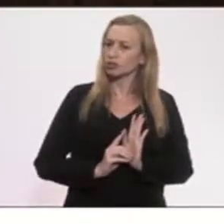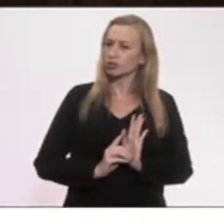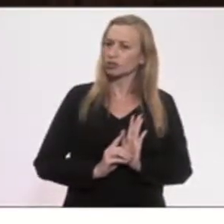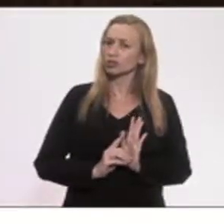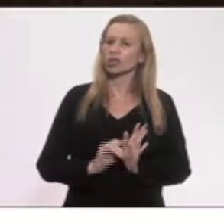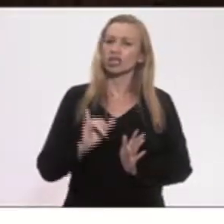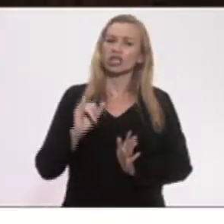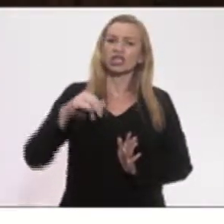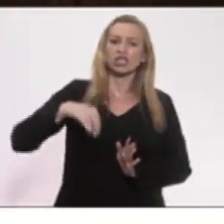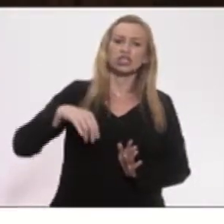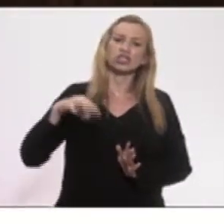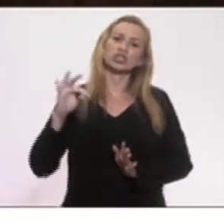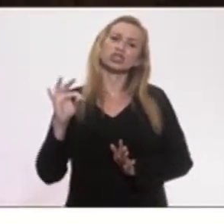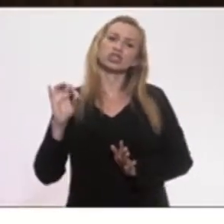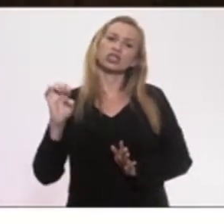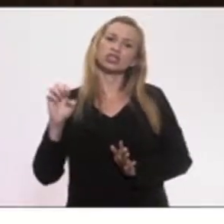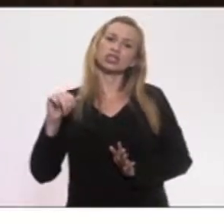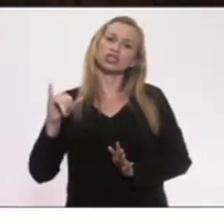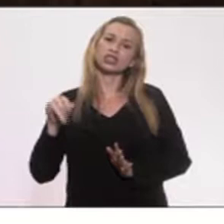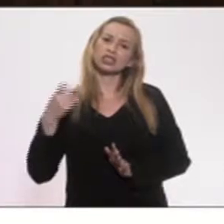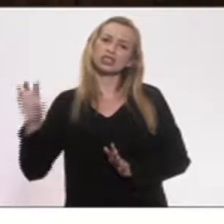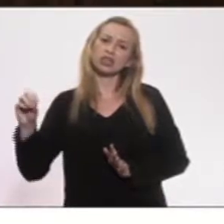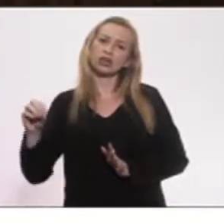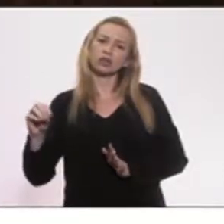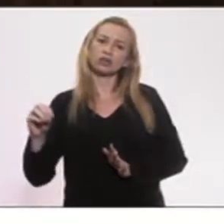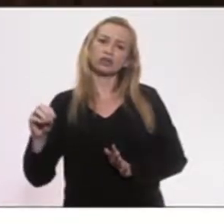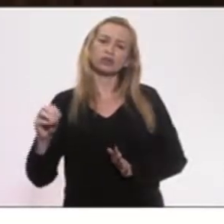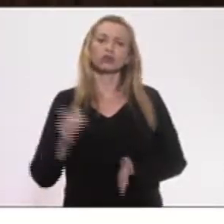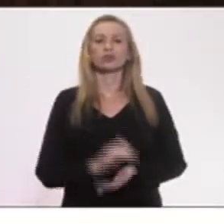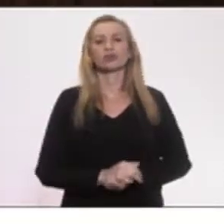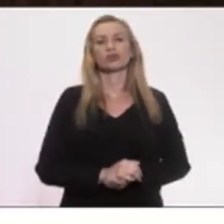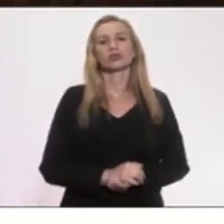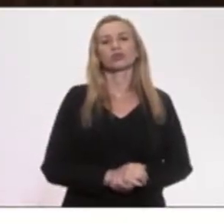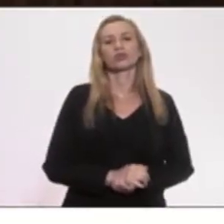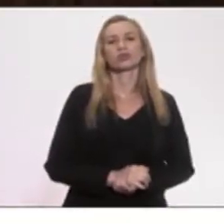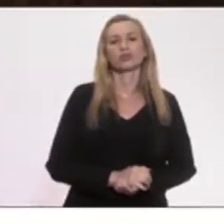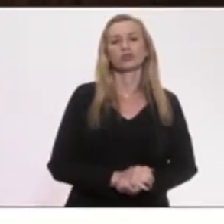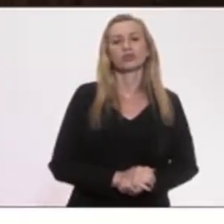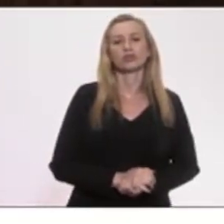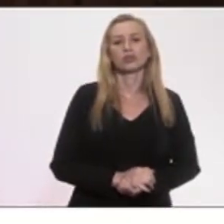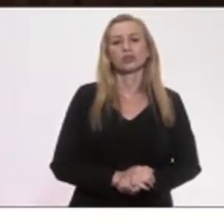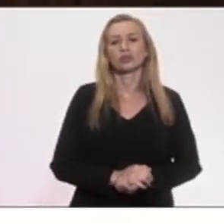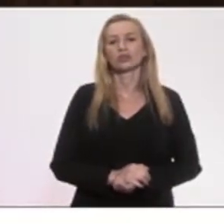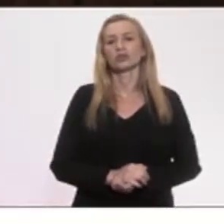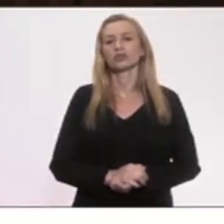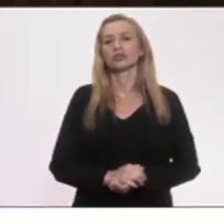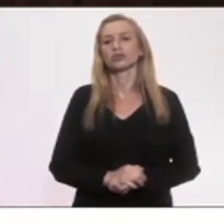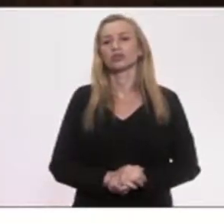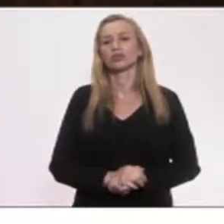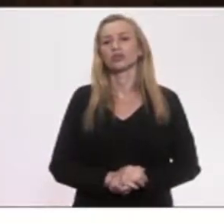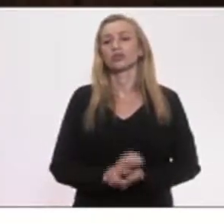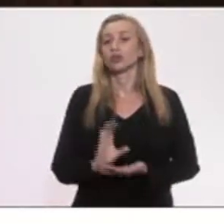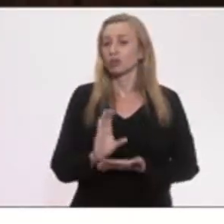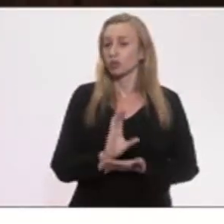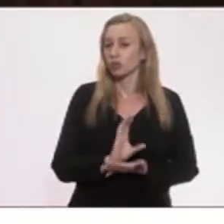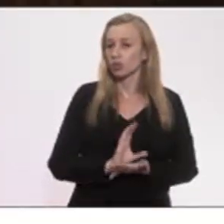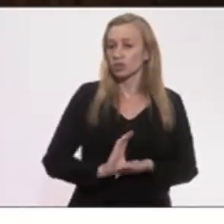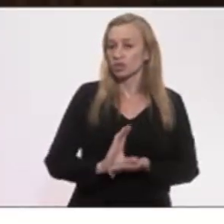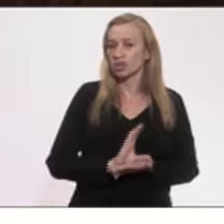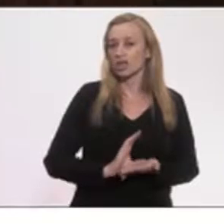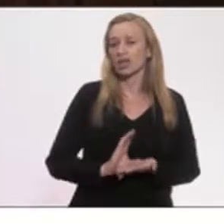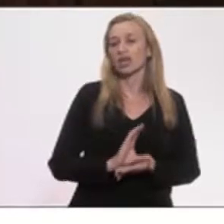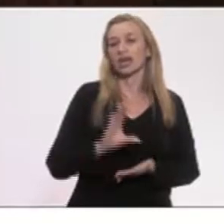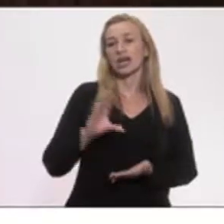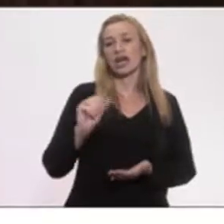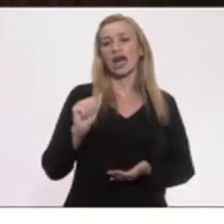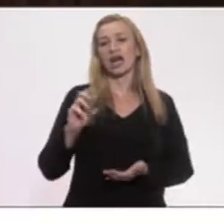extinção, olha aí, a extinção de um mandato em pleno vigor, o mandato do conselheiro